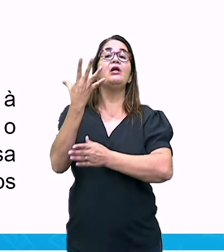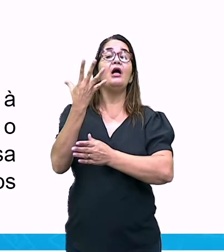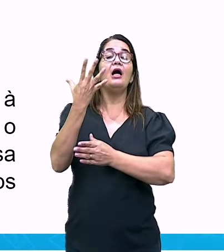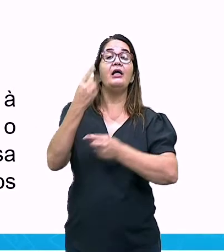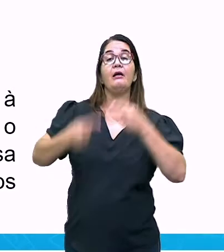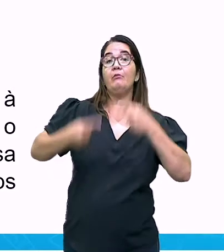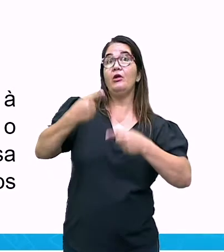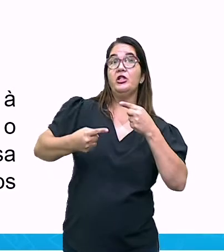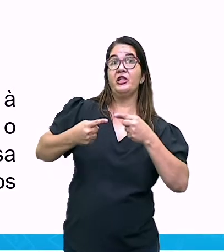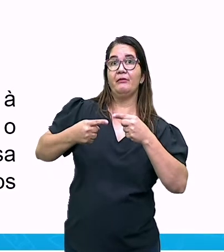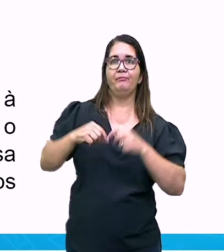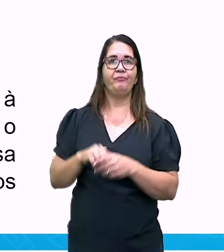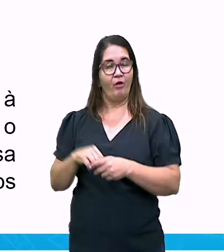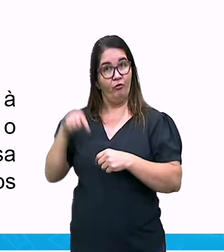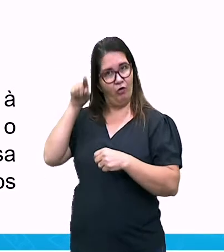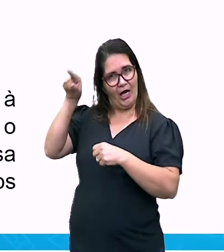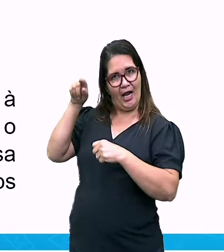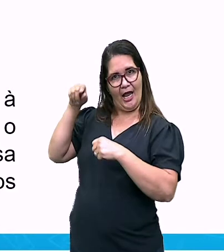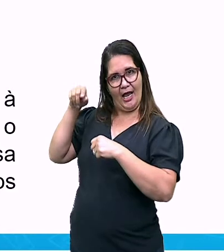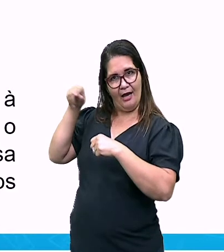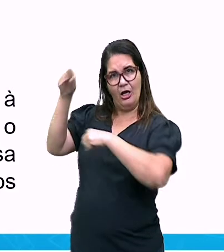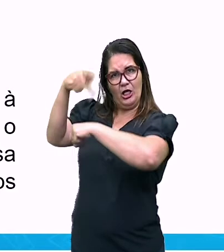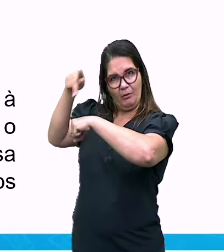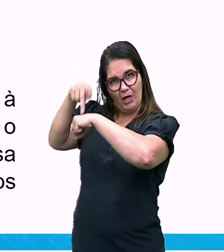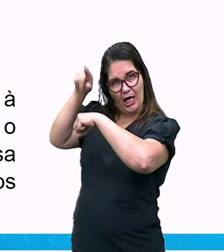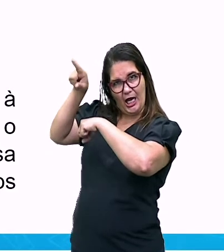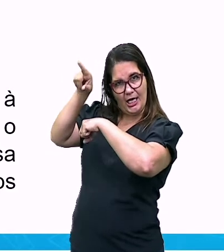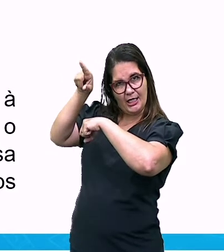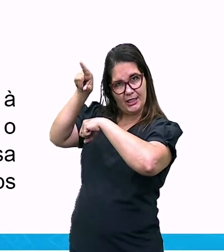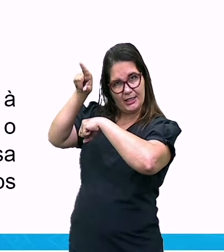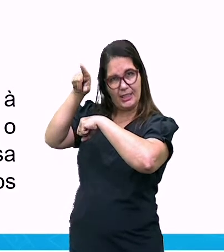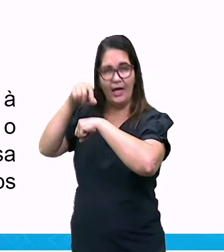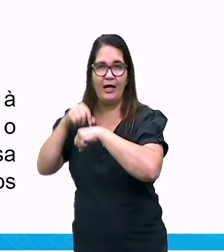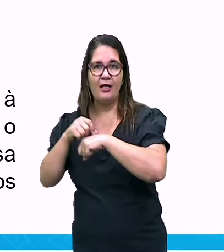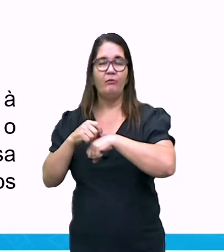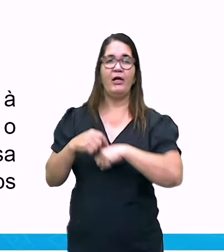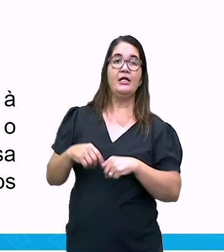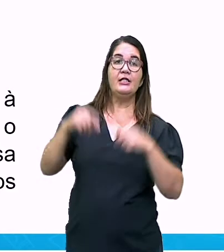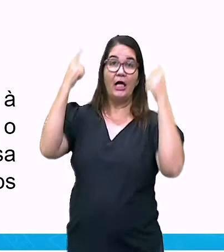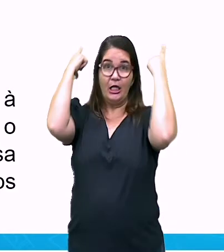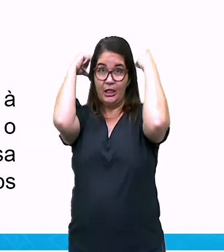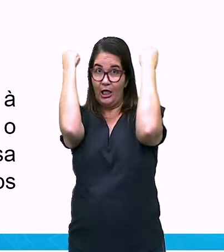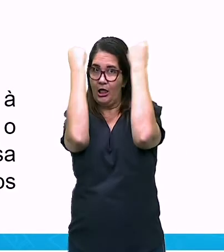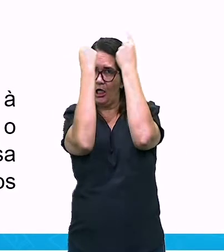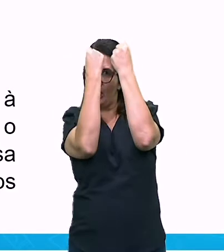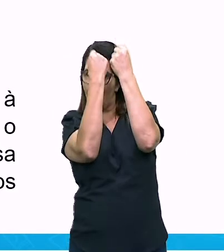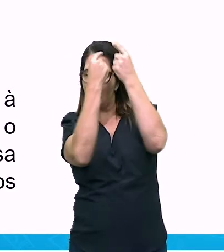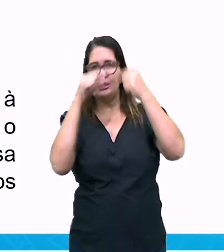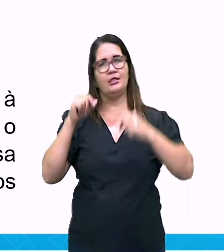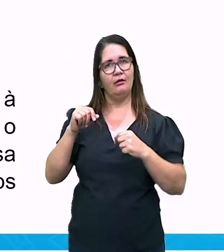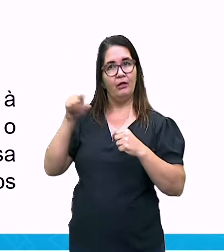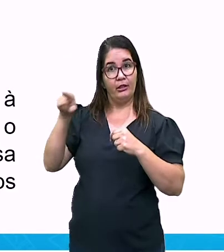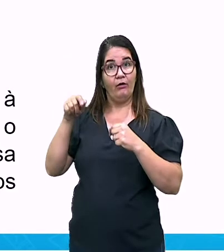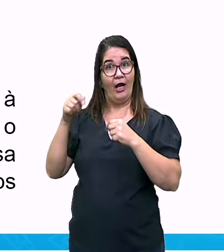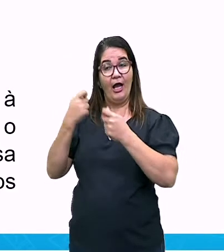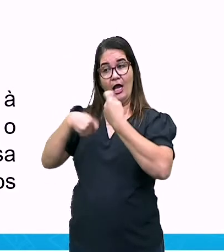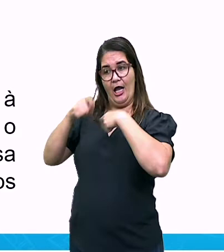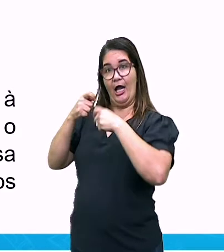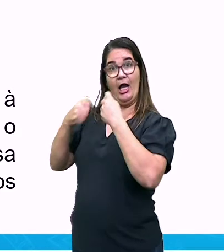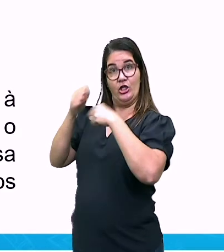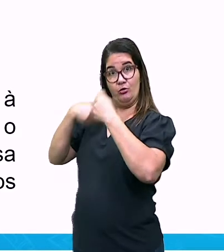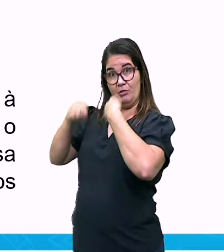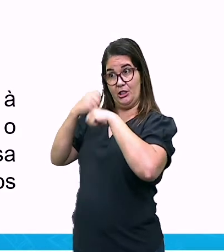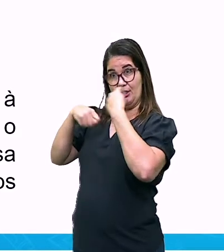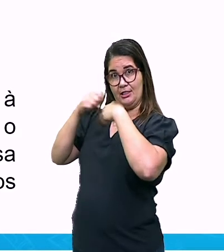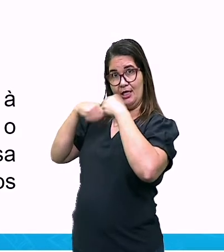Em grego antigo, cidade era polis, e tudo que se associasse à administração dela era chamado